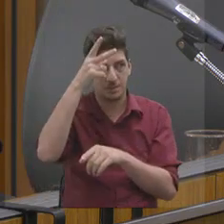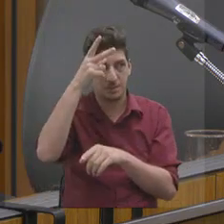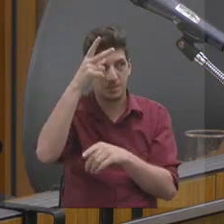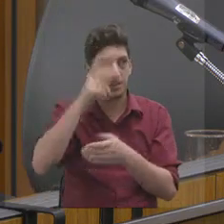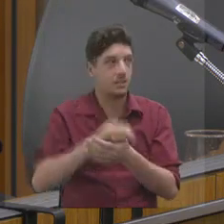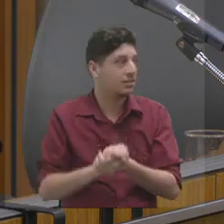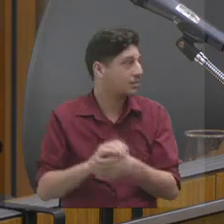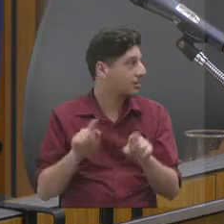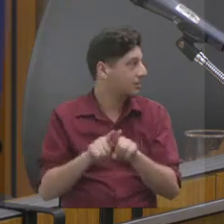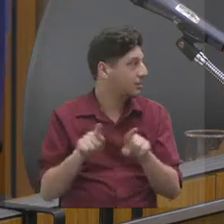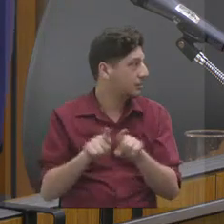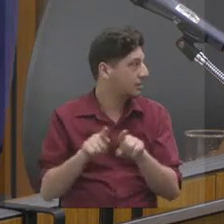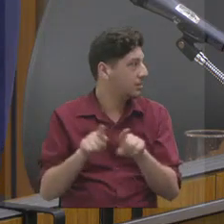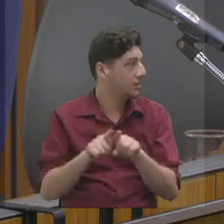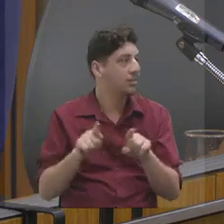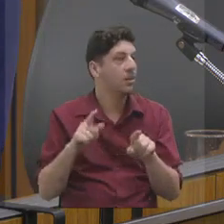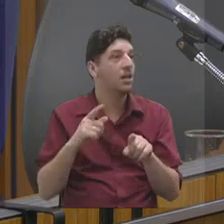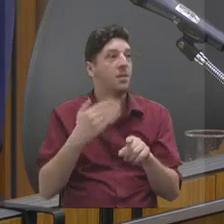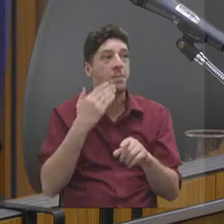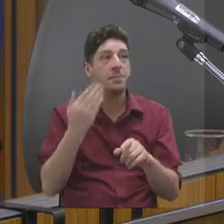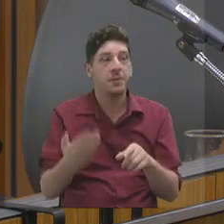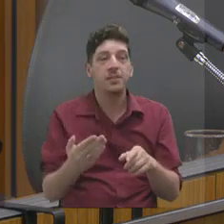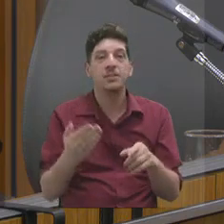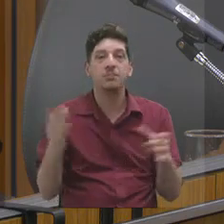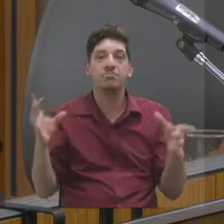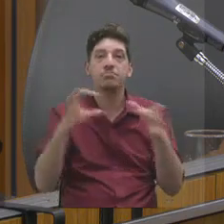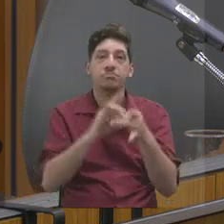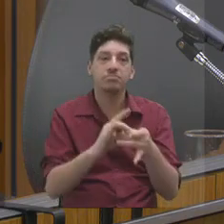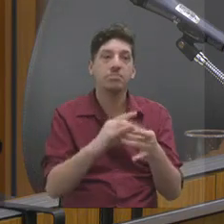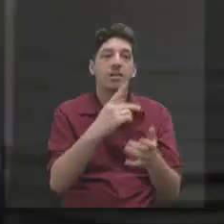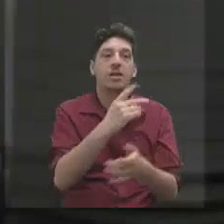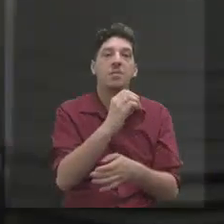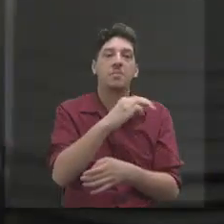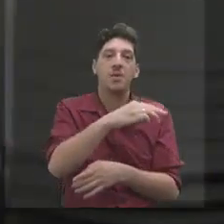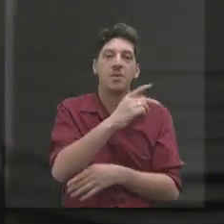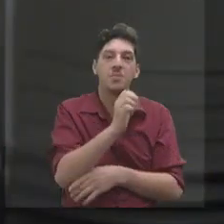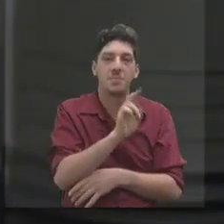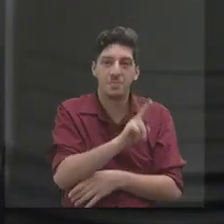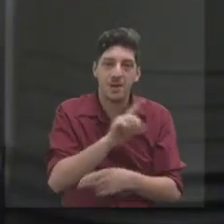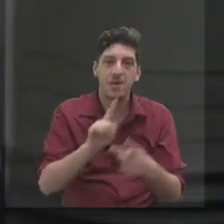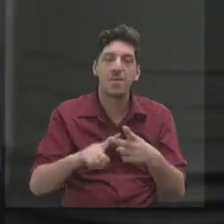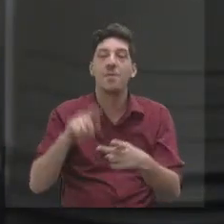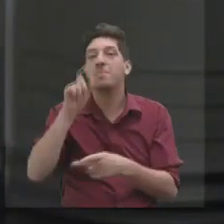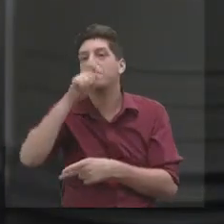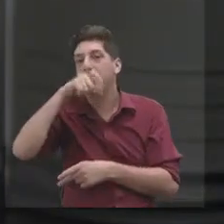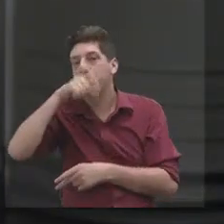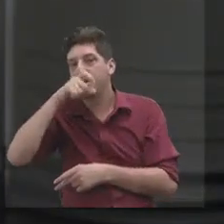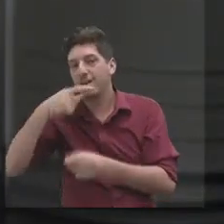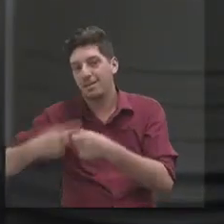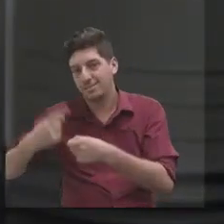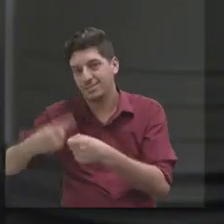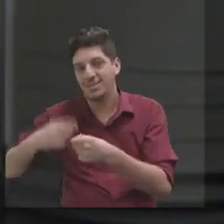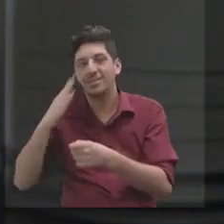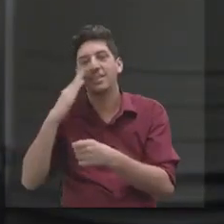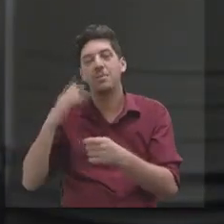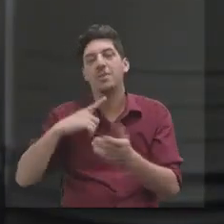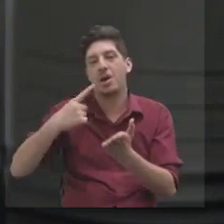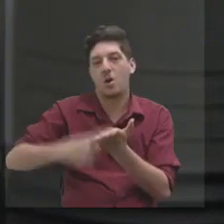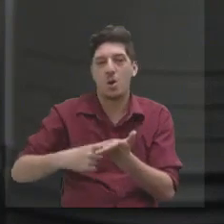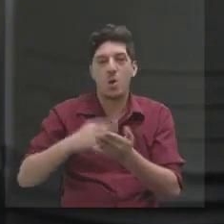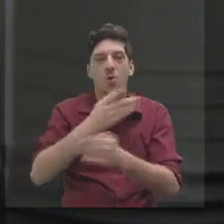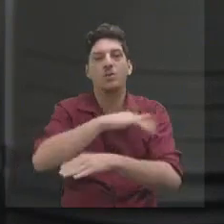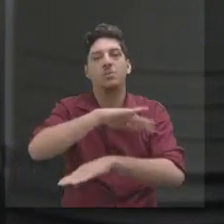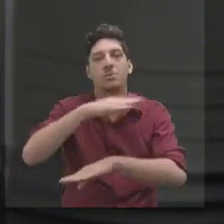pediram atenção a ligação de Pompeu e papagaios que estava numa acordo de Brumadinho